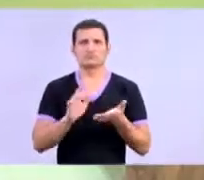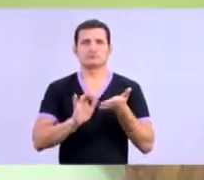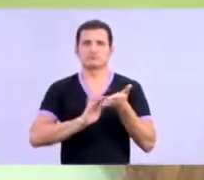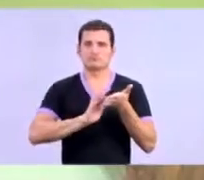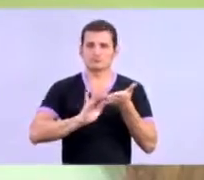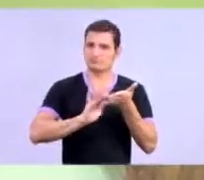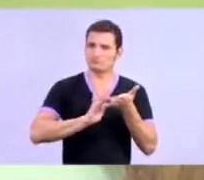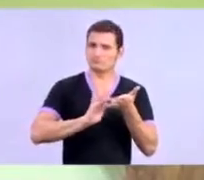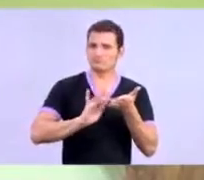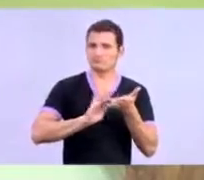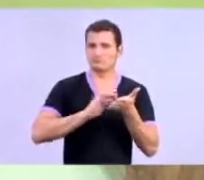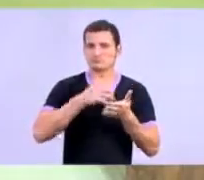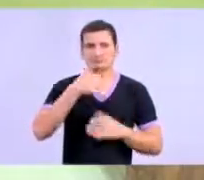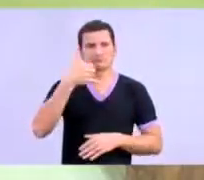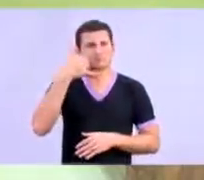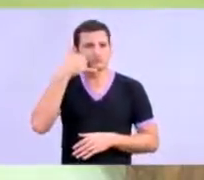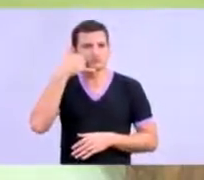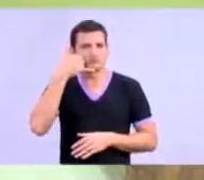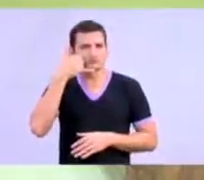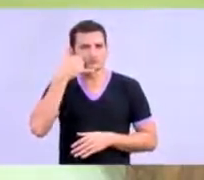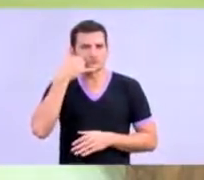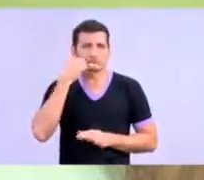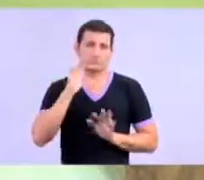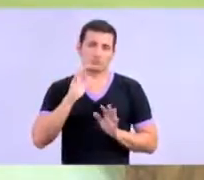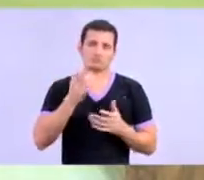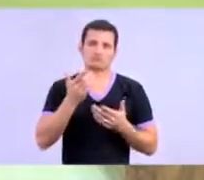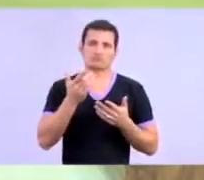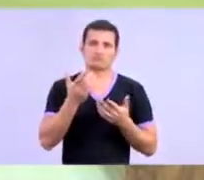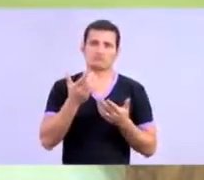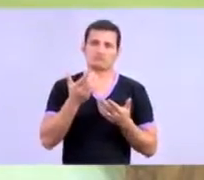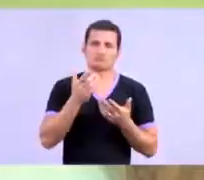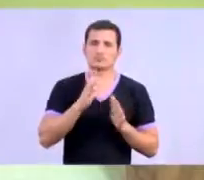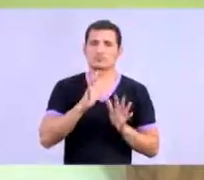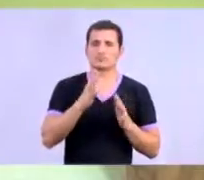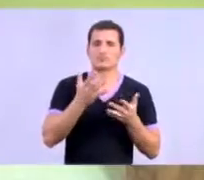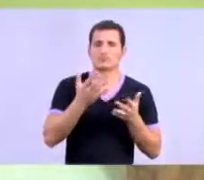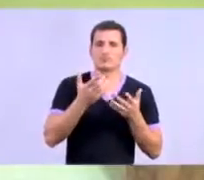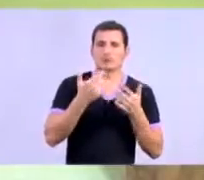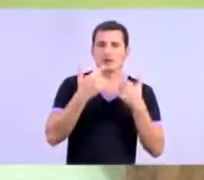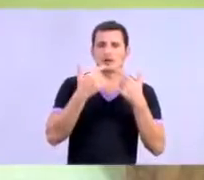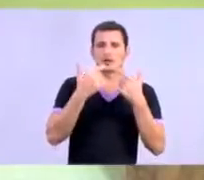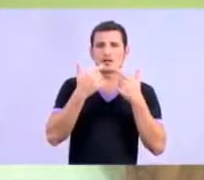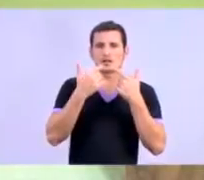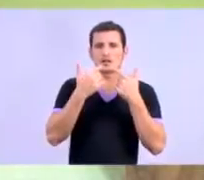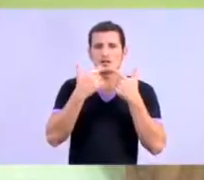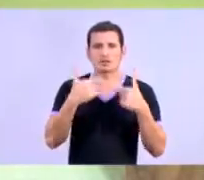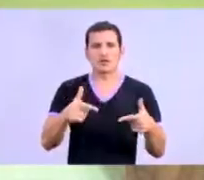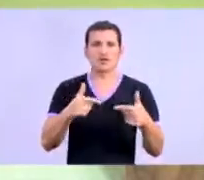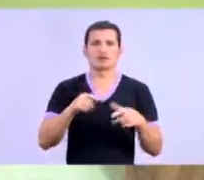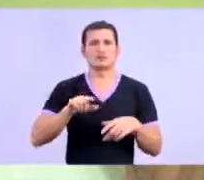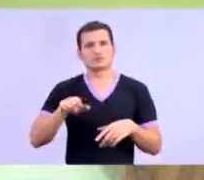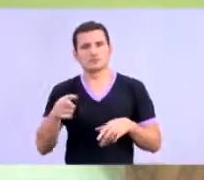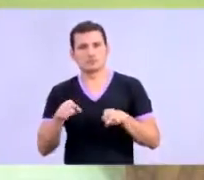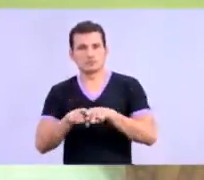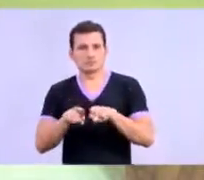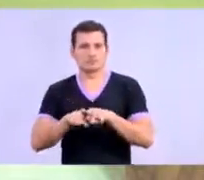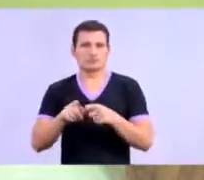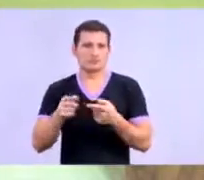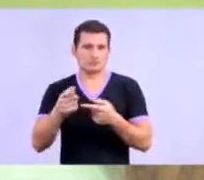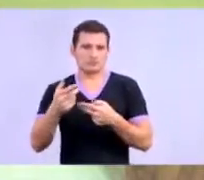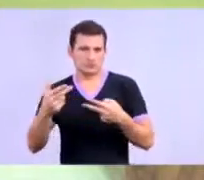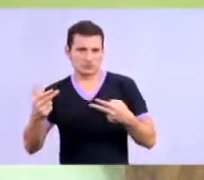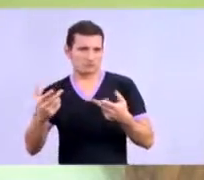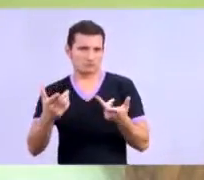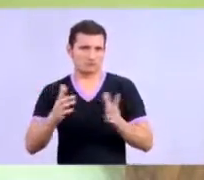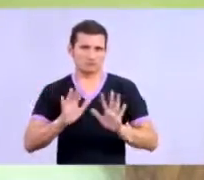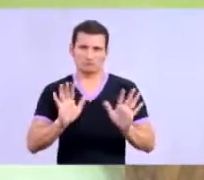então do smartphone. Então ele não depende nem da parte de linguagem de programação do software, nem também do hardware. Acho que ficou bem claro,